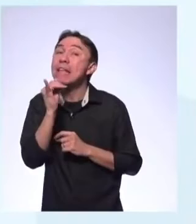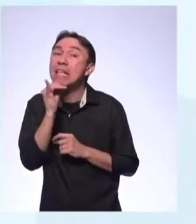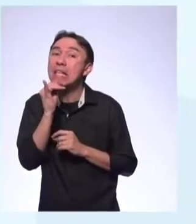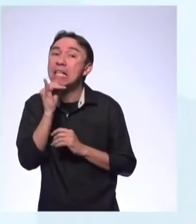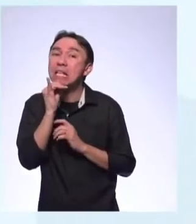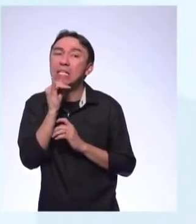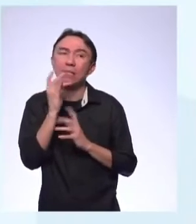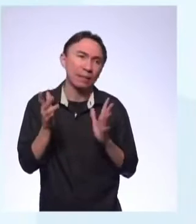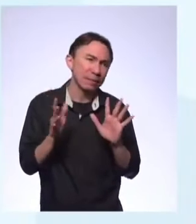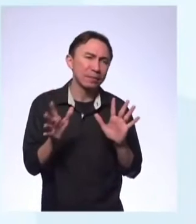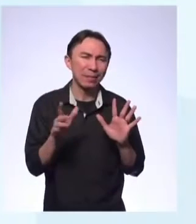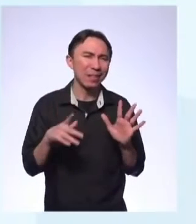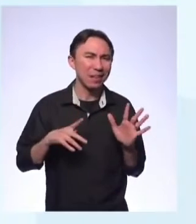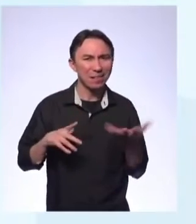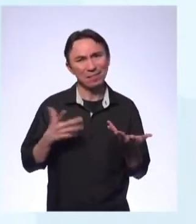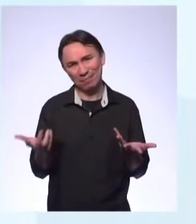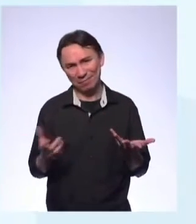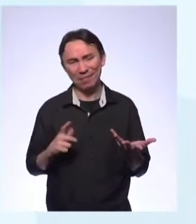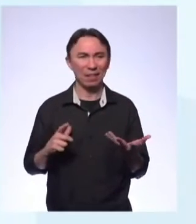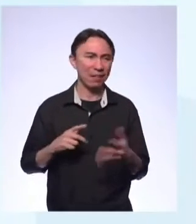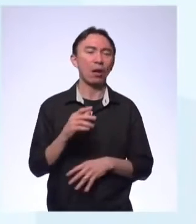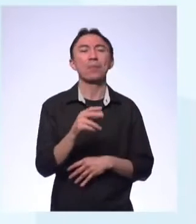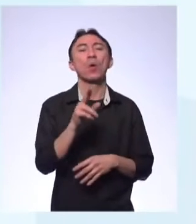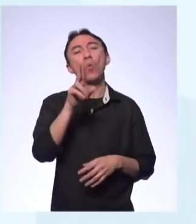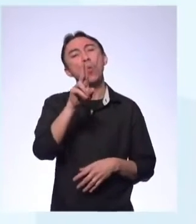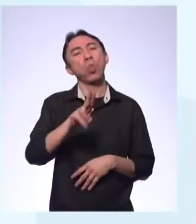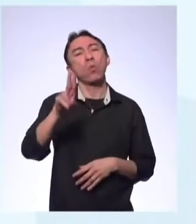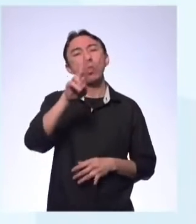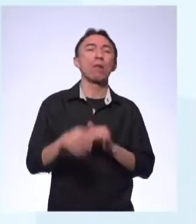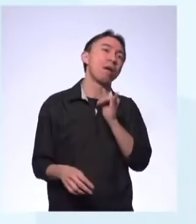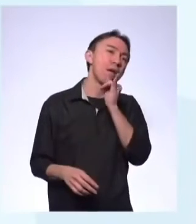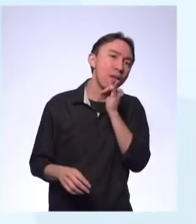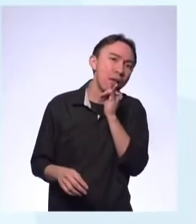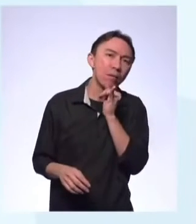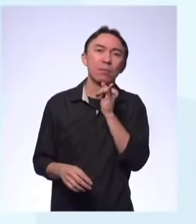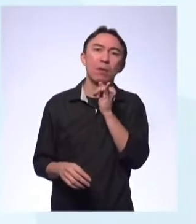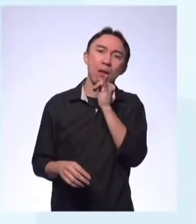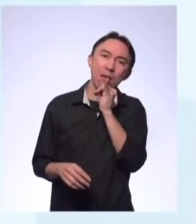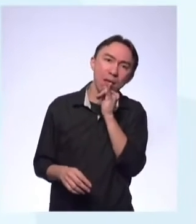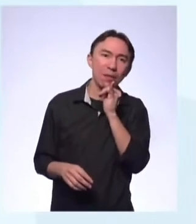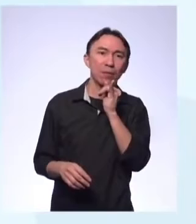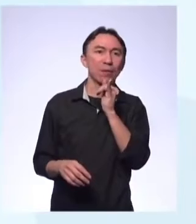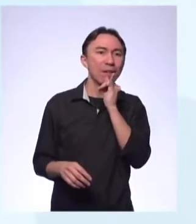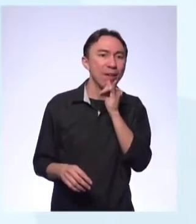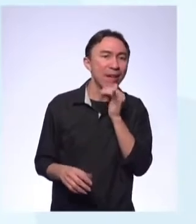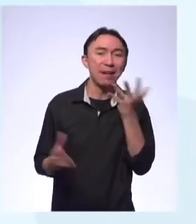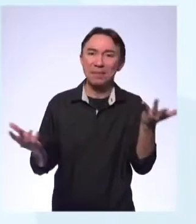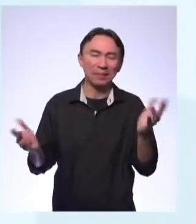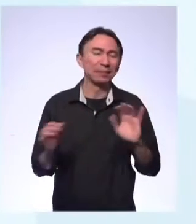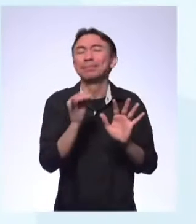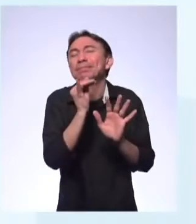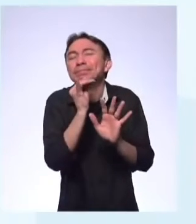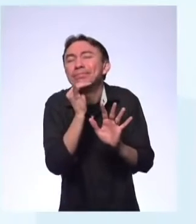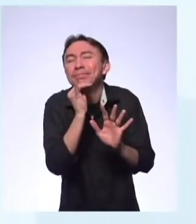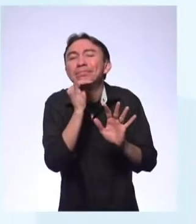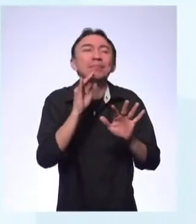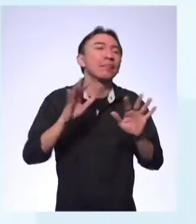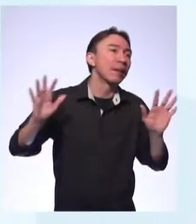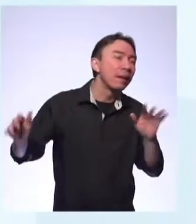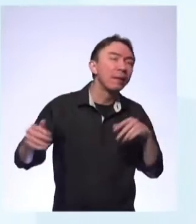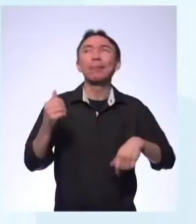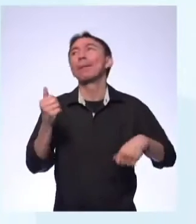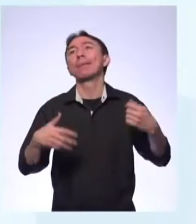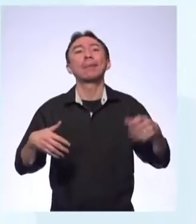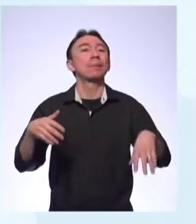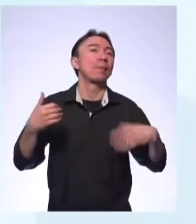que está escrevendo ali recorre a exemplos a gente já entendi bem o que mais acontece exemplificação né Taiana por exemplo não sei que lá